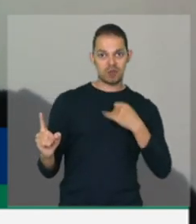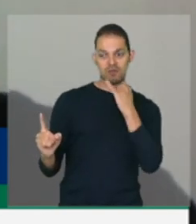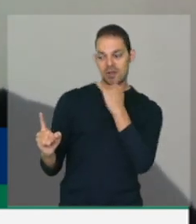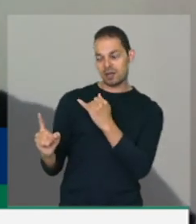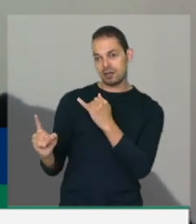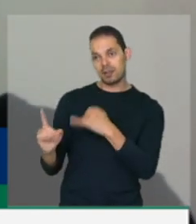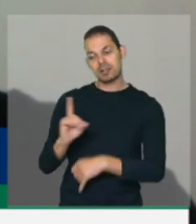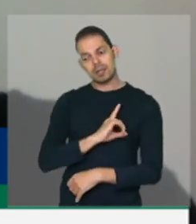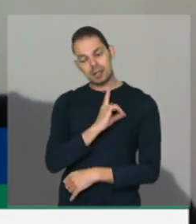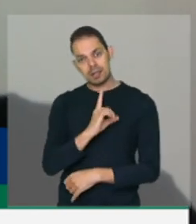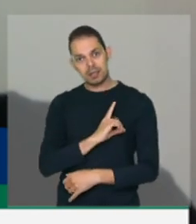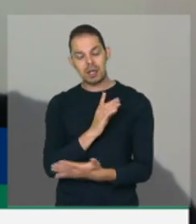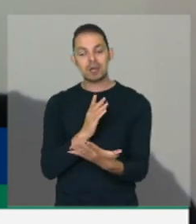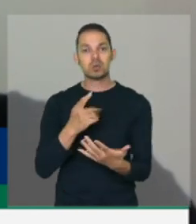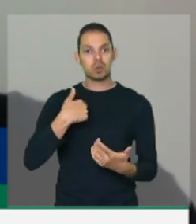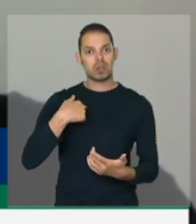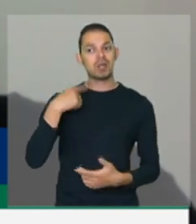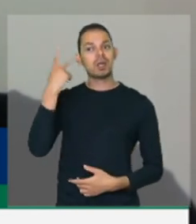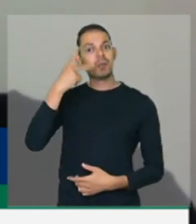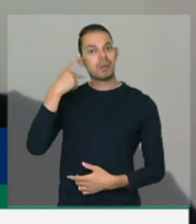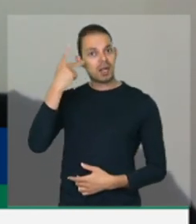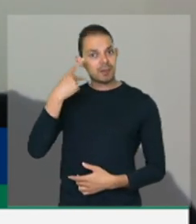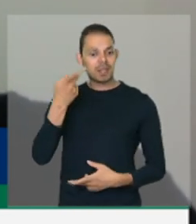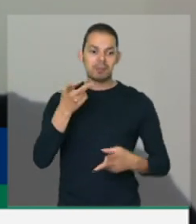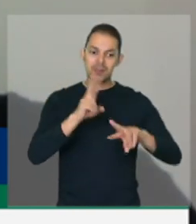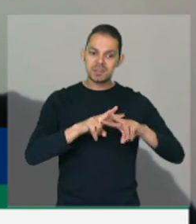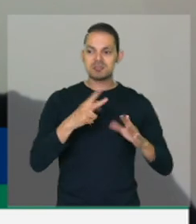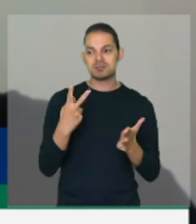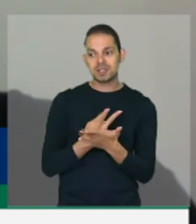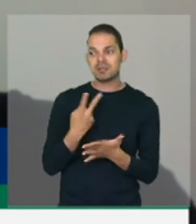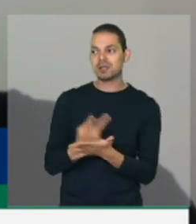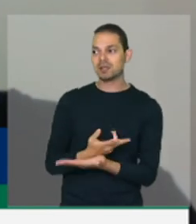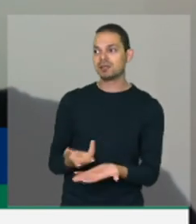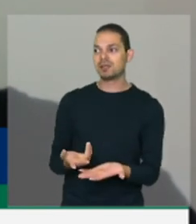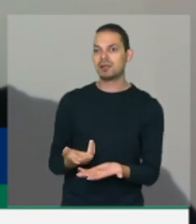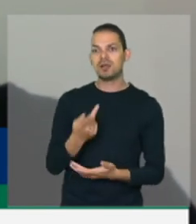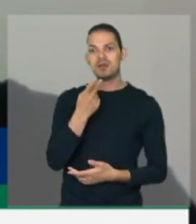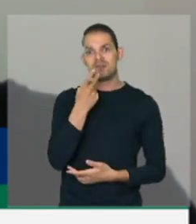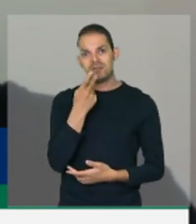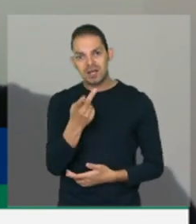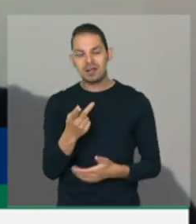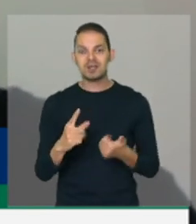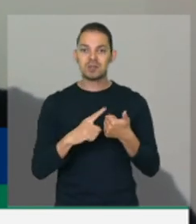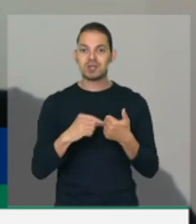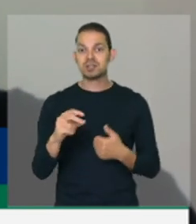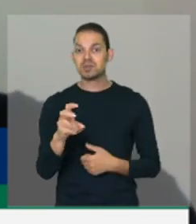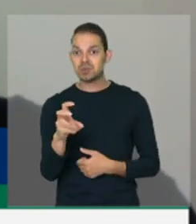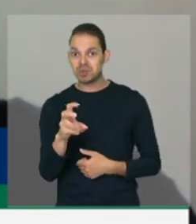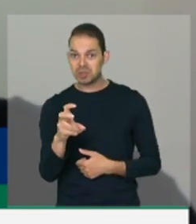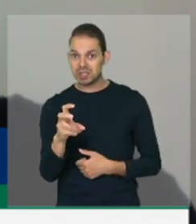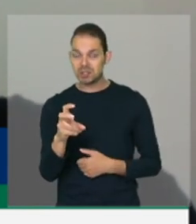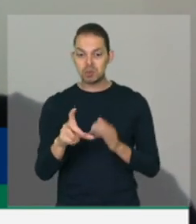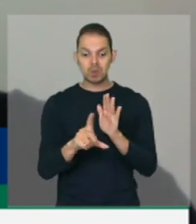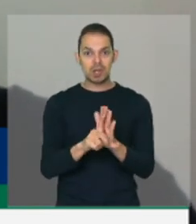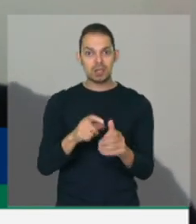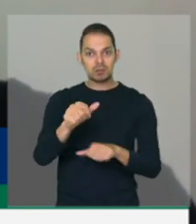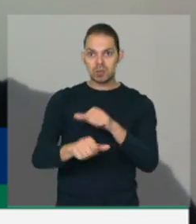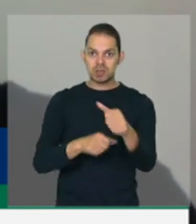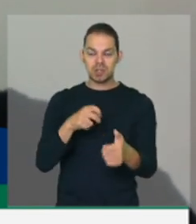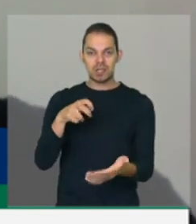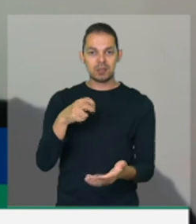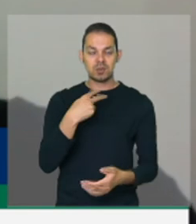eu tenho prerrogativas parlamentares, a prisão está equivocada. Falei tanto do artigo 5º, uma cláusula pétrea. Falei